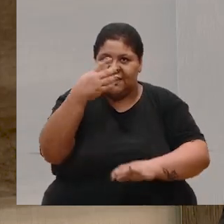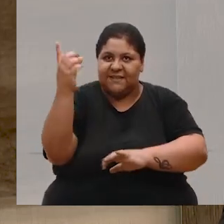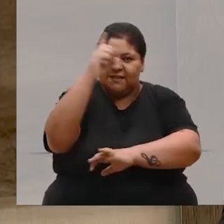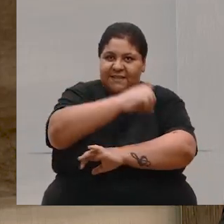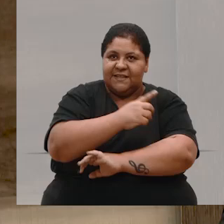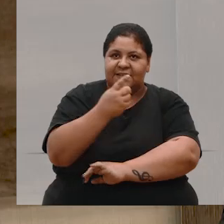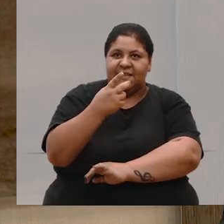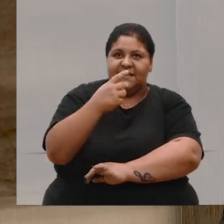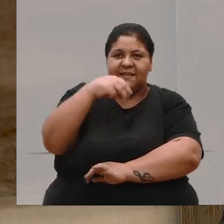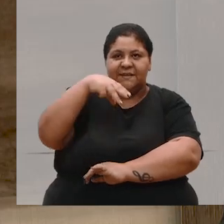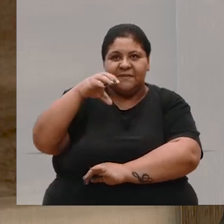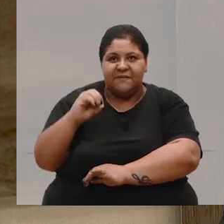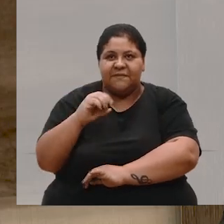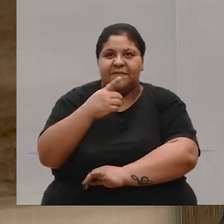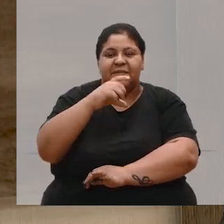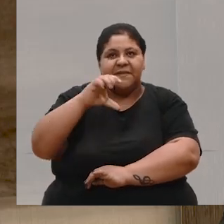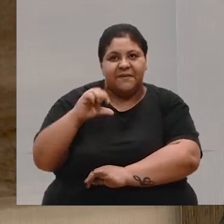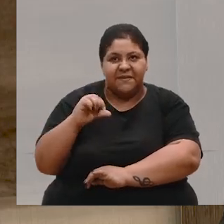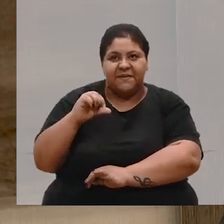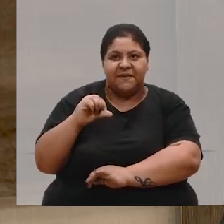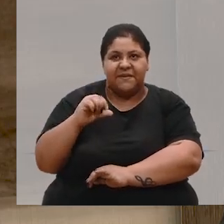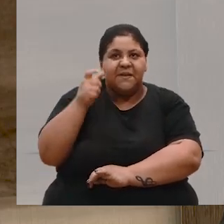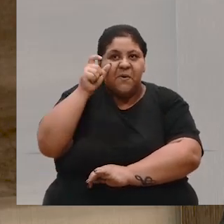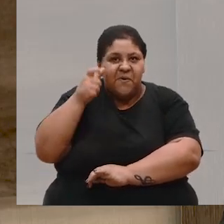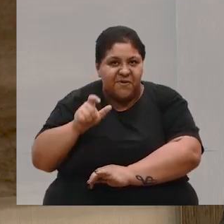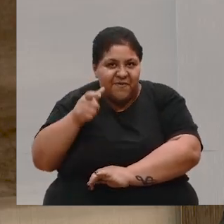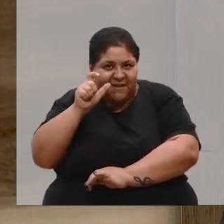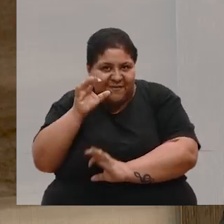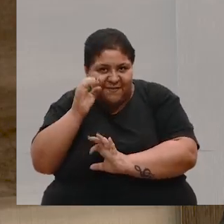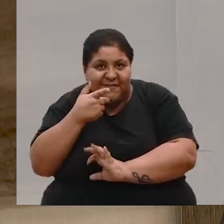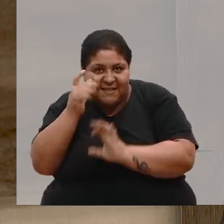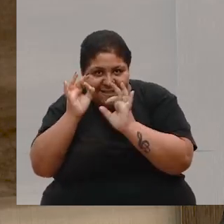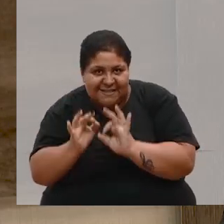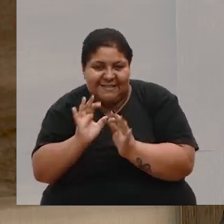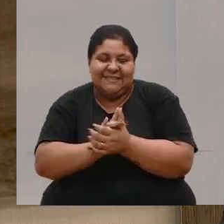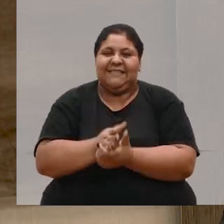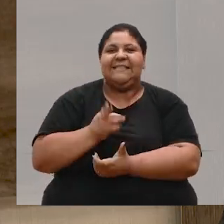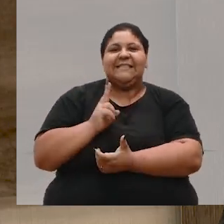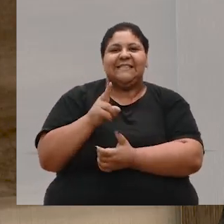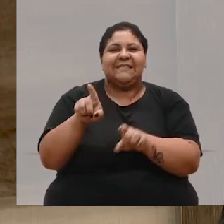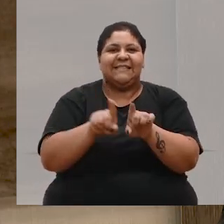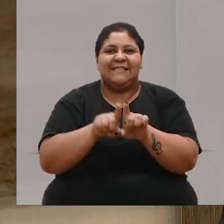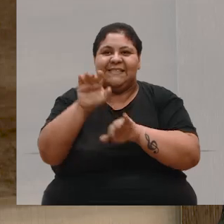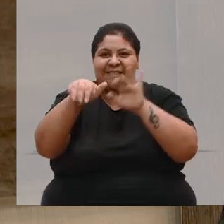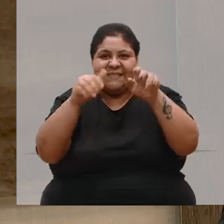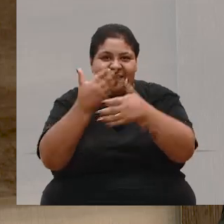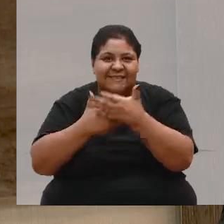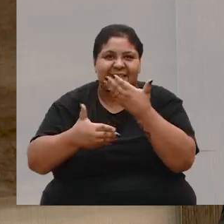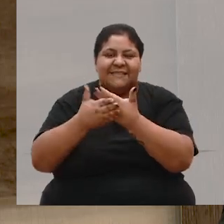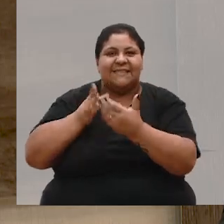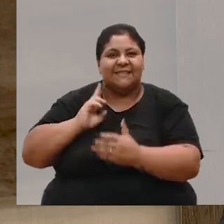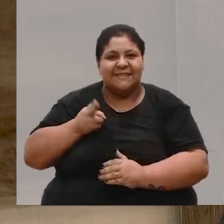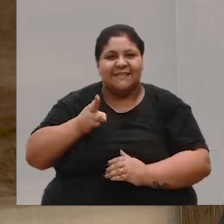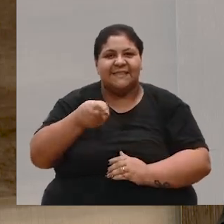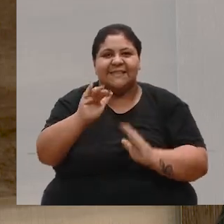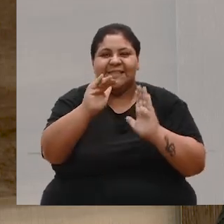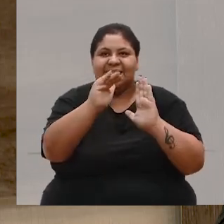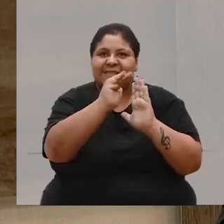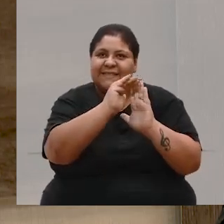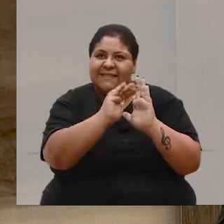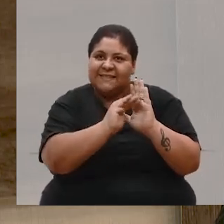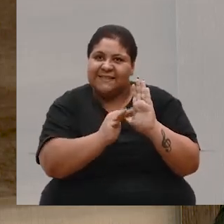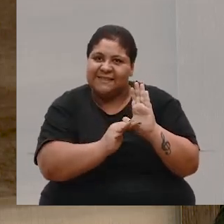Sul, no próximo dia 14 de maio, às 19 horas, no Ordovás. Falei certo, Isso né? mesmo. Como sempre também, convidamos